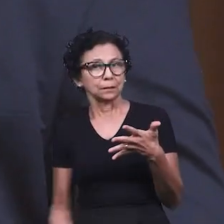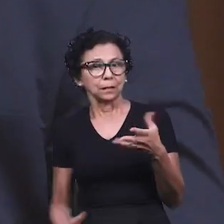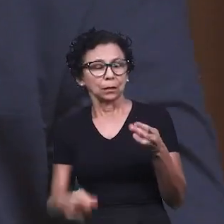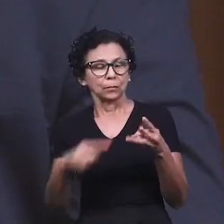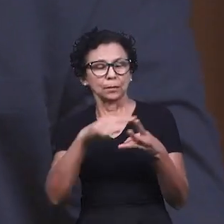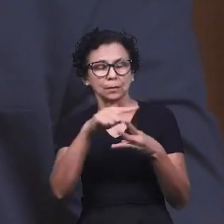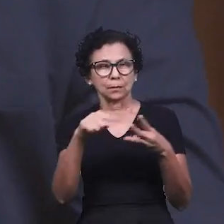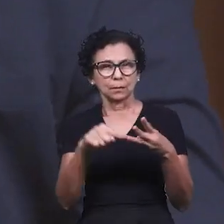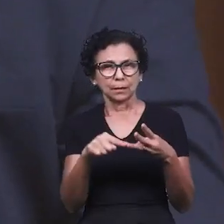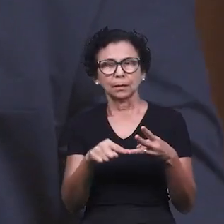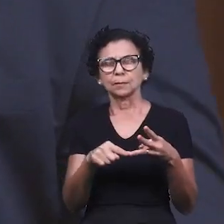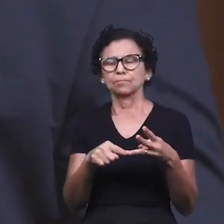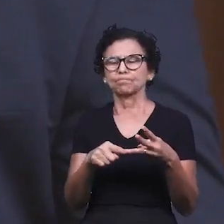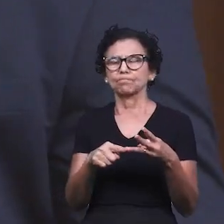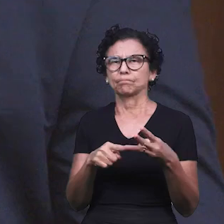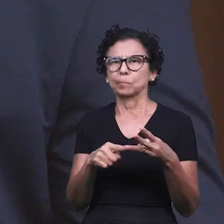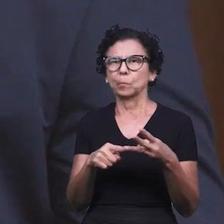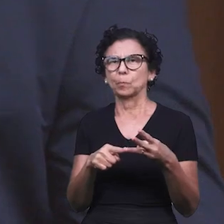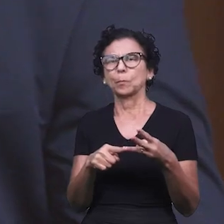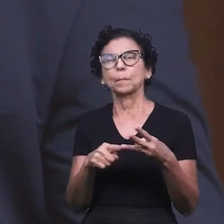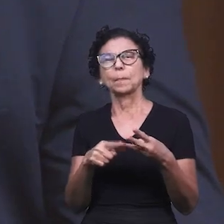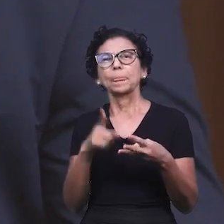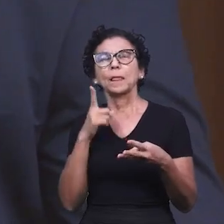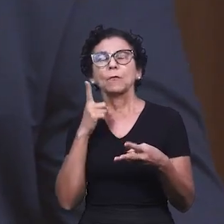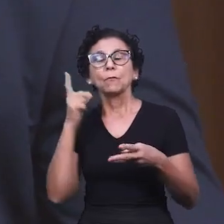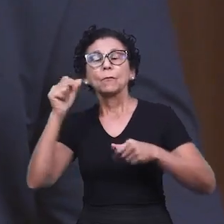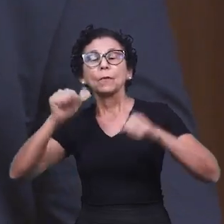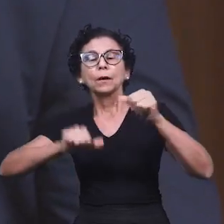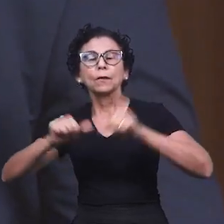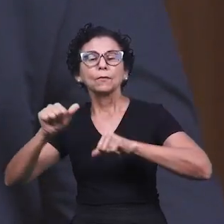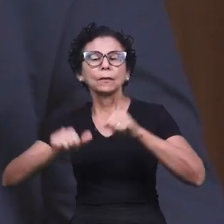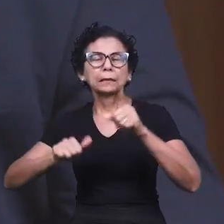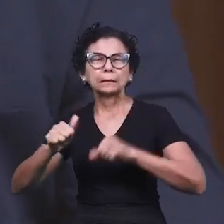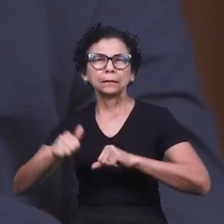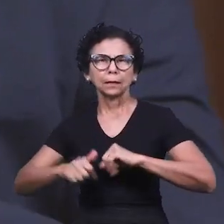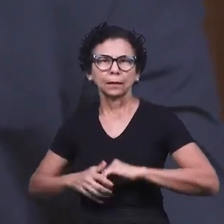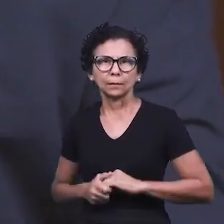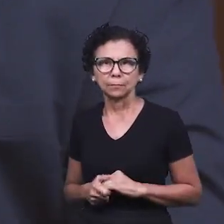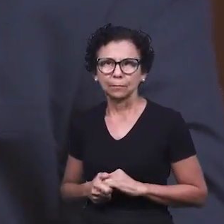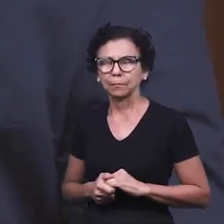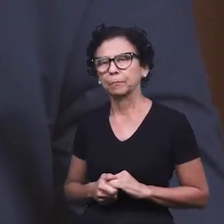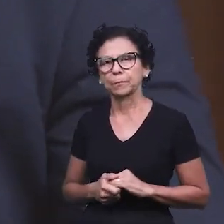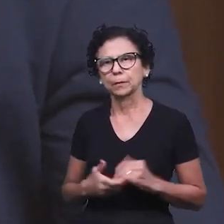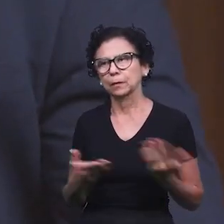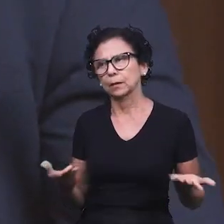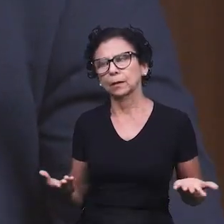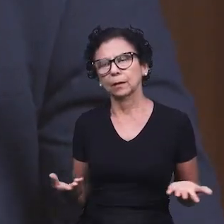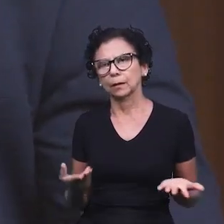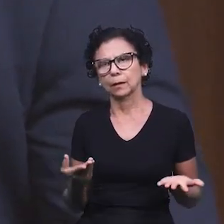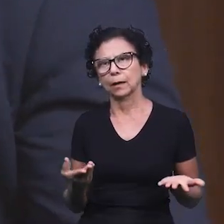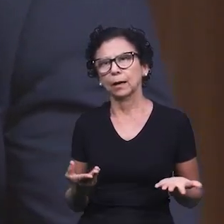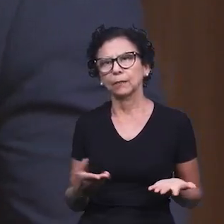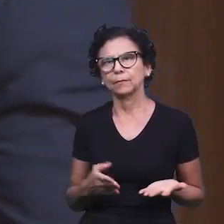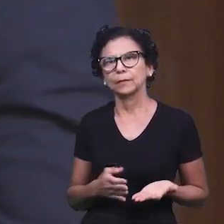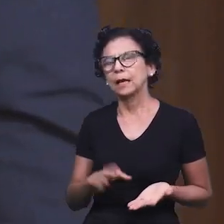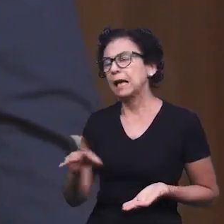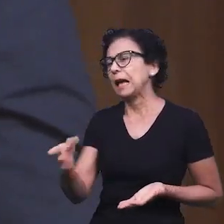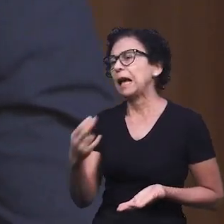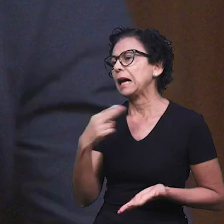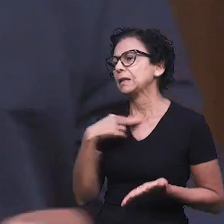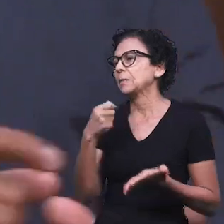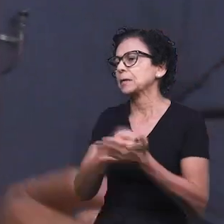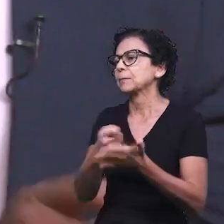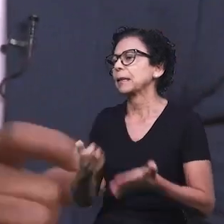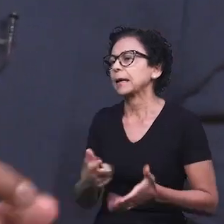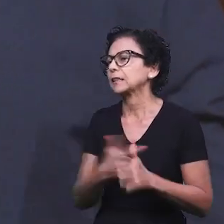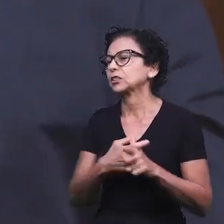para saber se a pessoa agiu de boa fé ou se ela fez essa dívida já com a intenção de não pagar. E mais do que isso, é importante dizer que